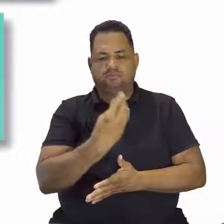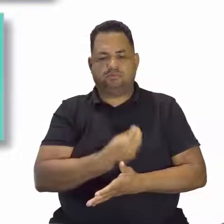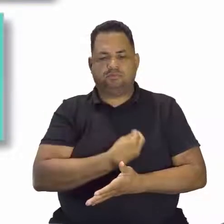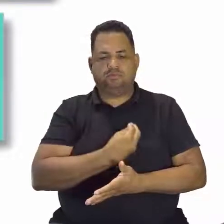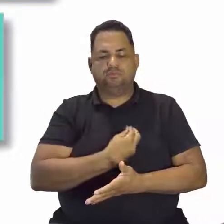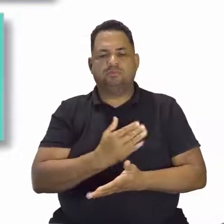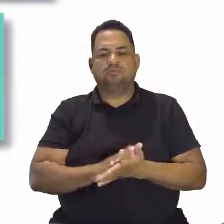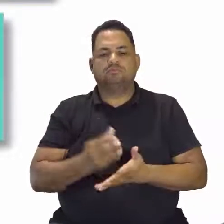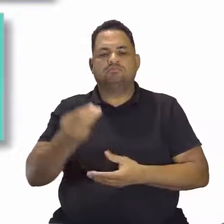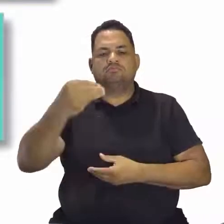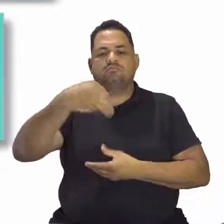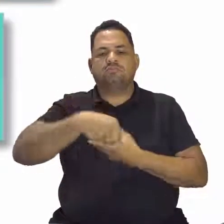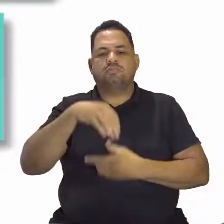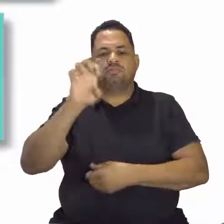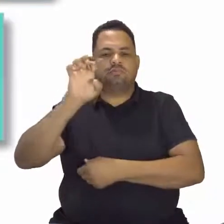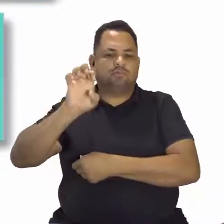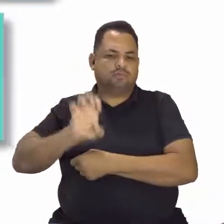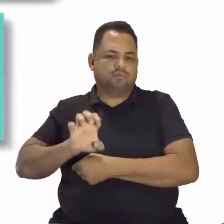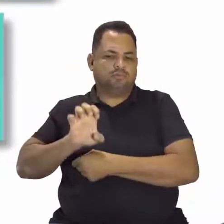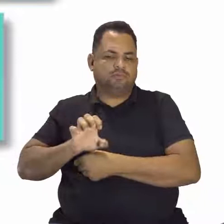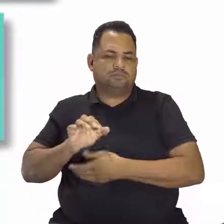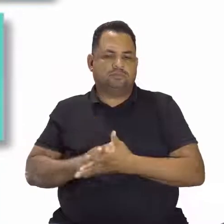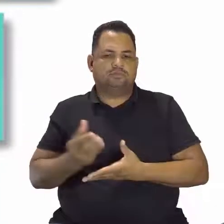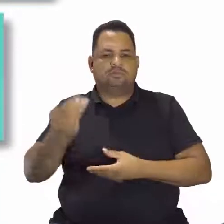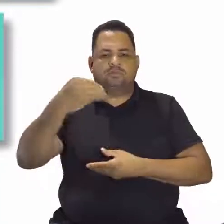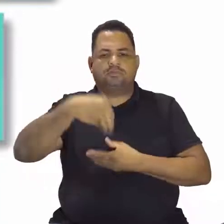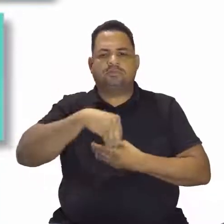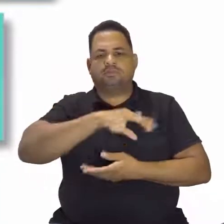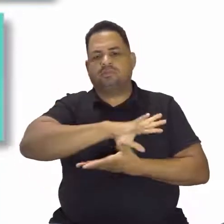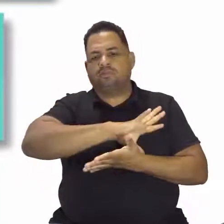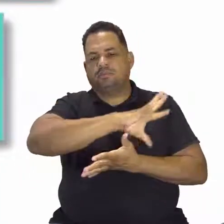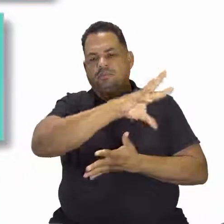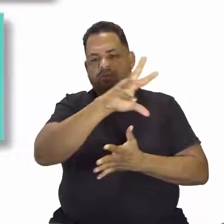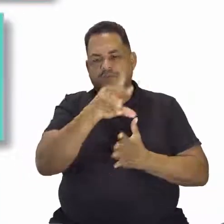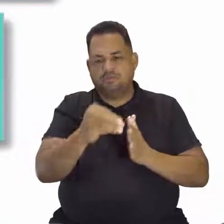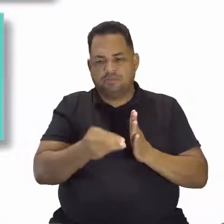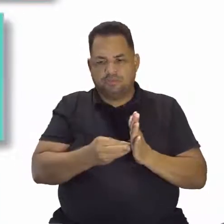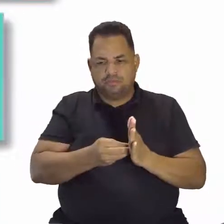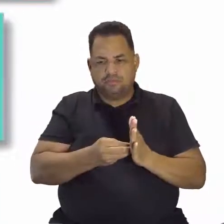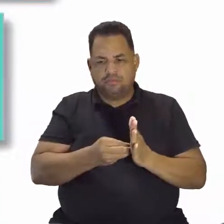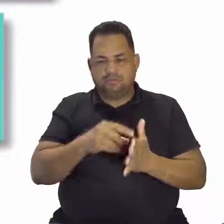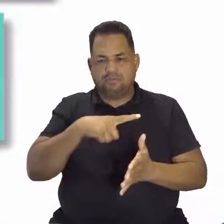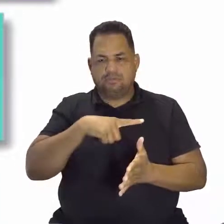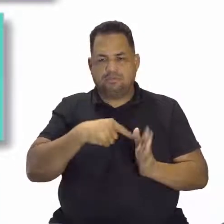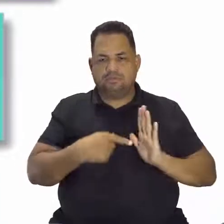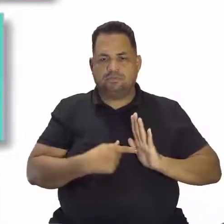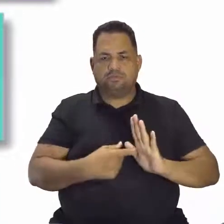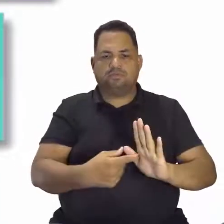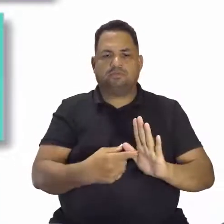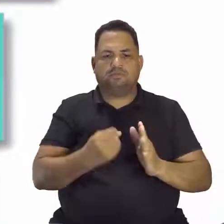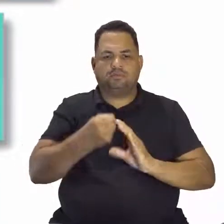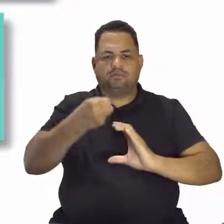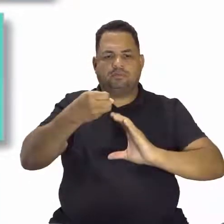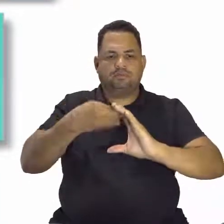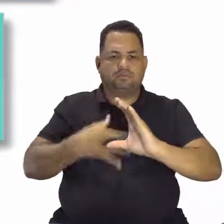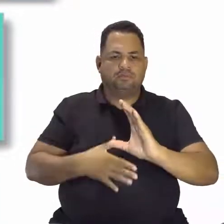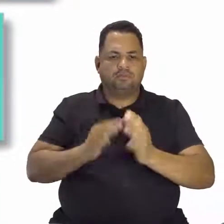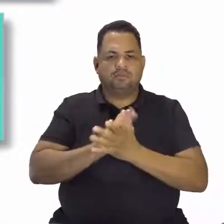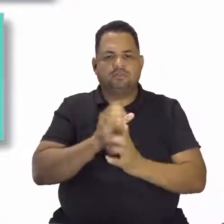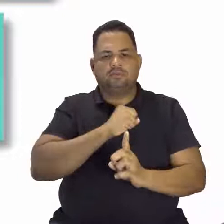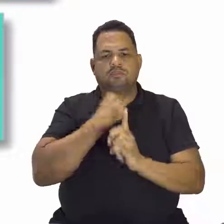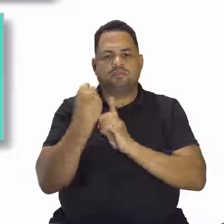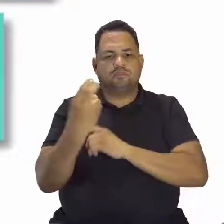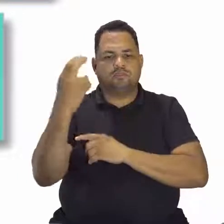estado, que faz parte dessa Amazônia, né? Então, nós vamos trazer aí características socioculturais